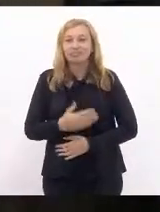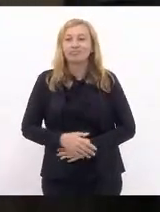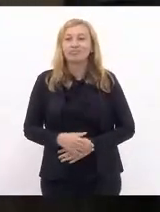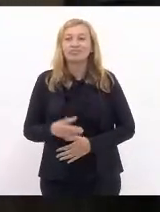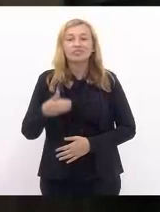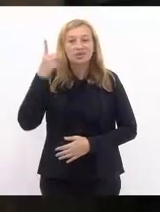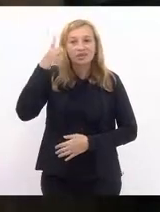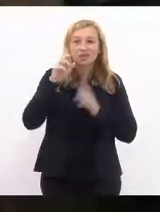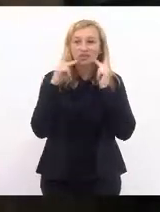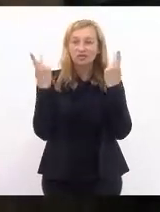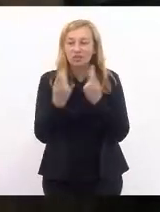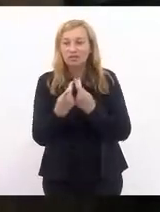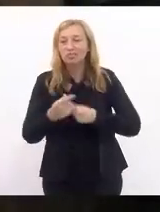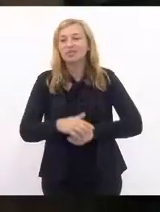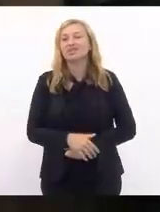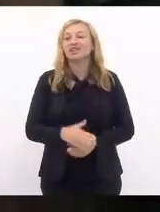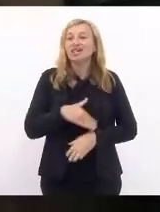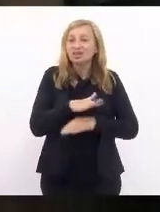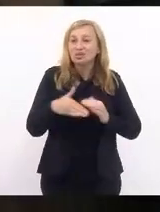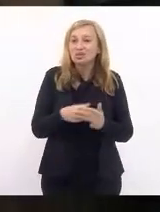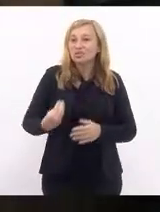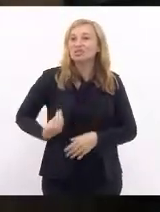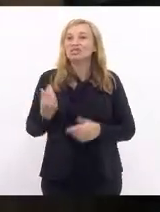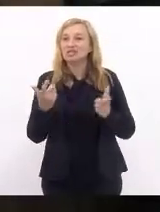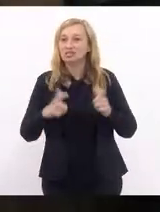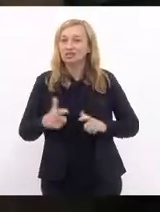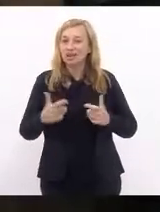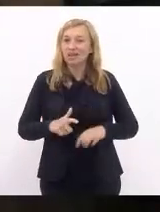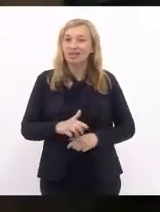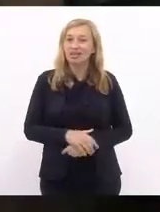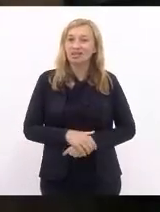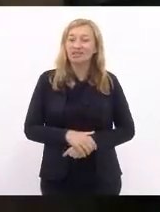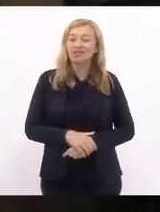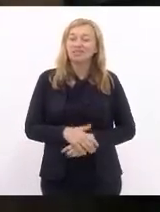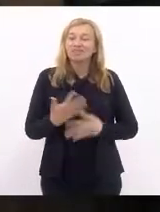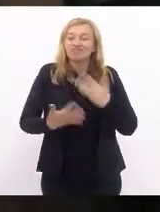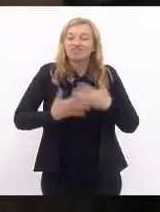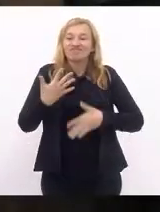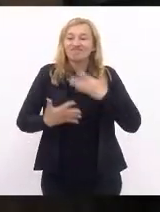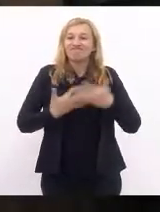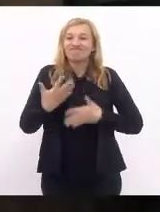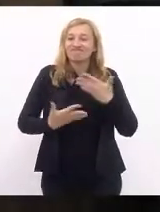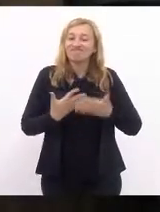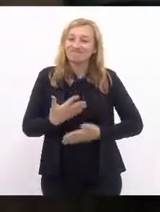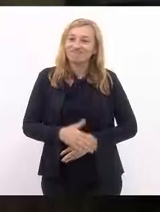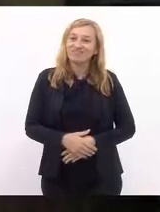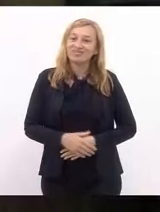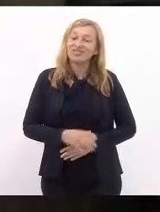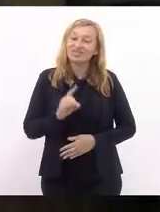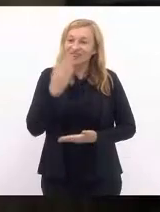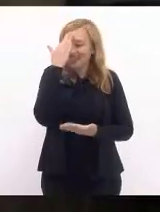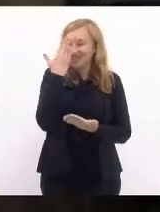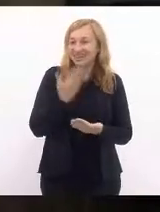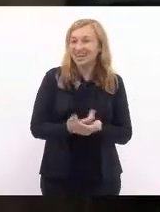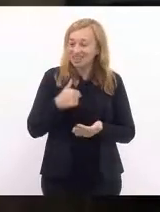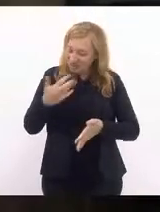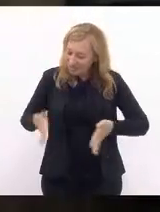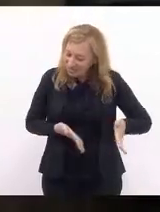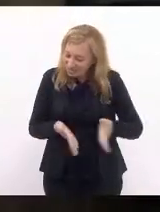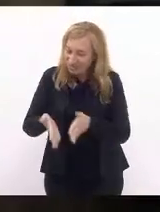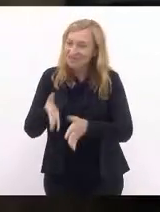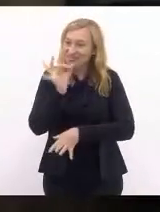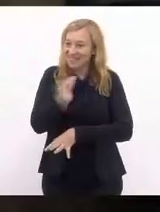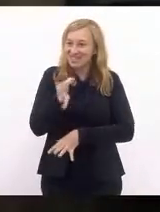ao Deputado Vando família a todos que estão aqui foi muito gratificante e só faz crer que a gente está no caminho